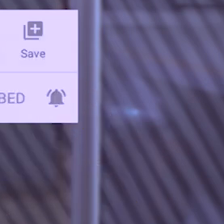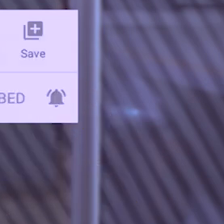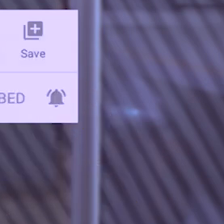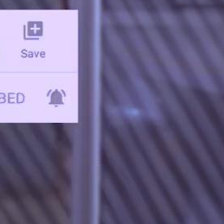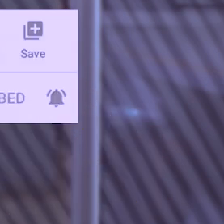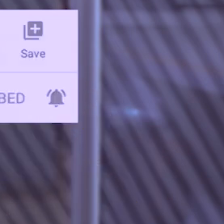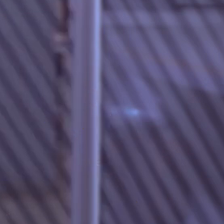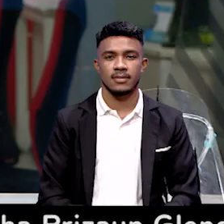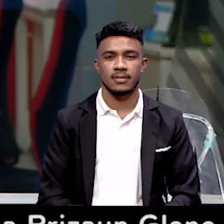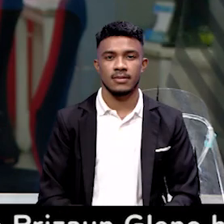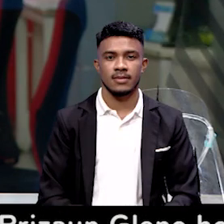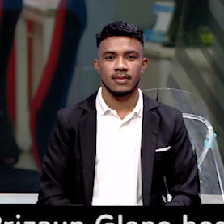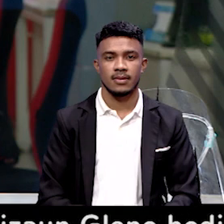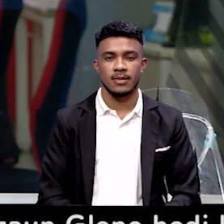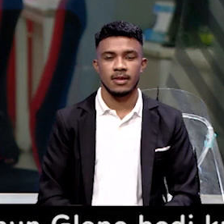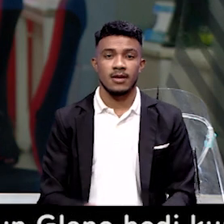get more information.